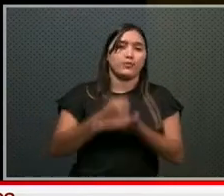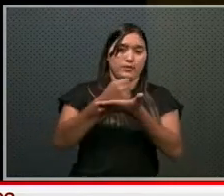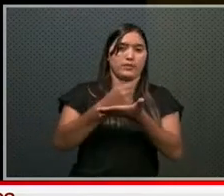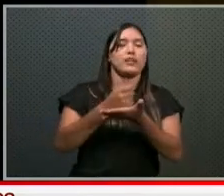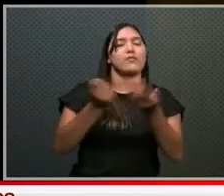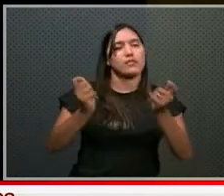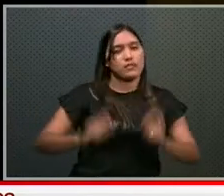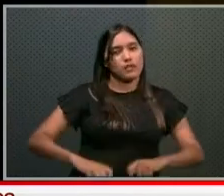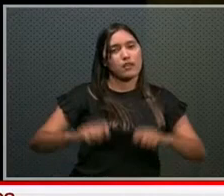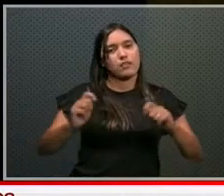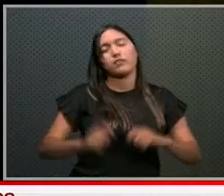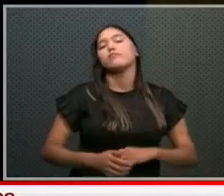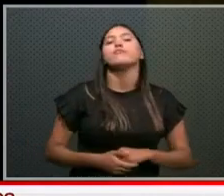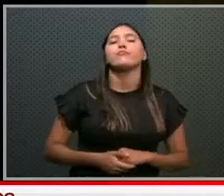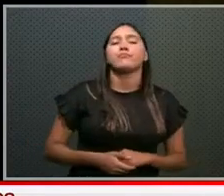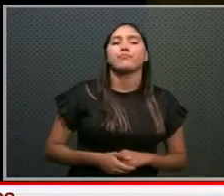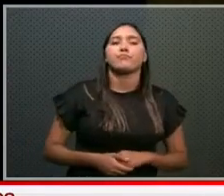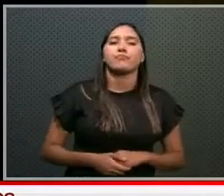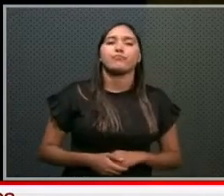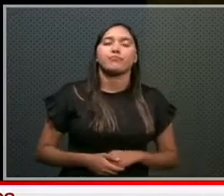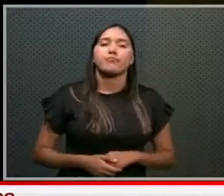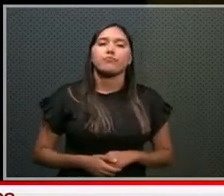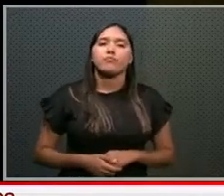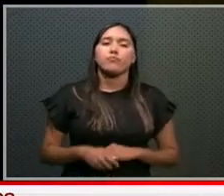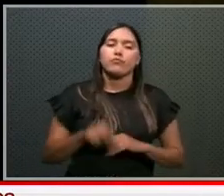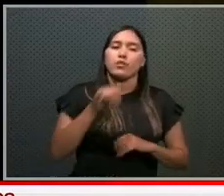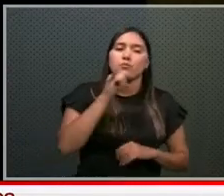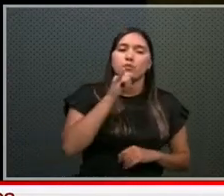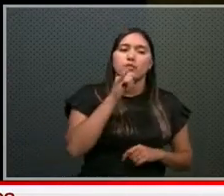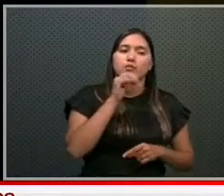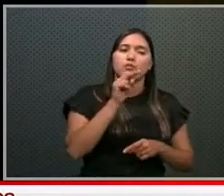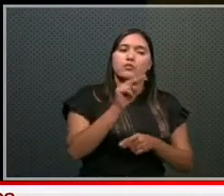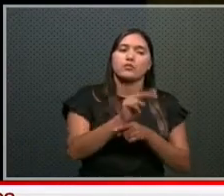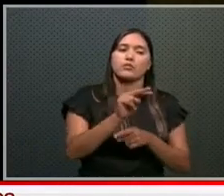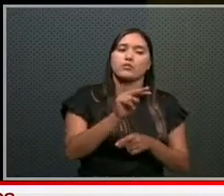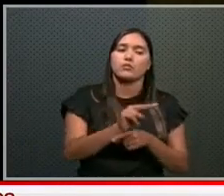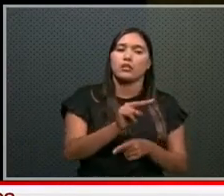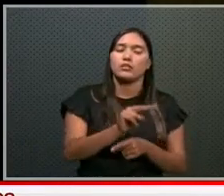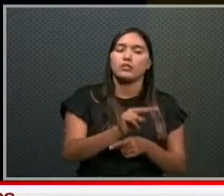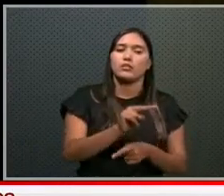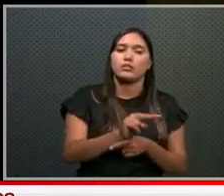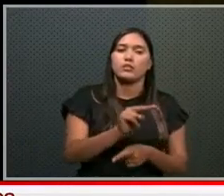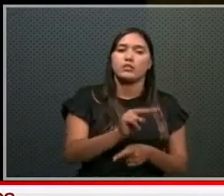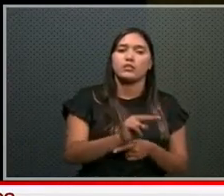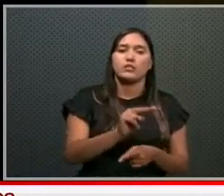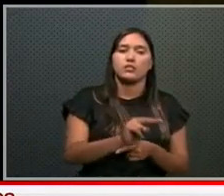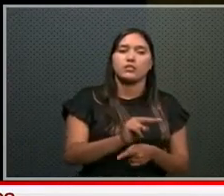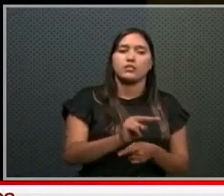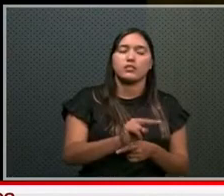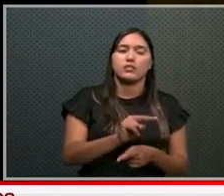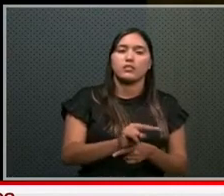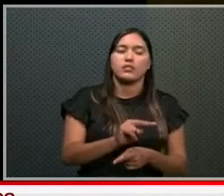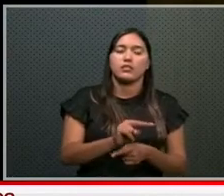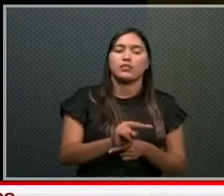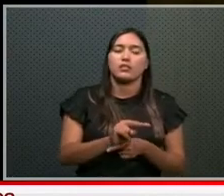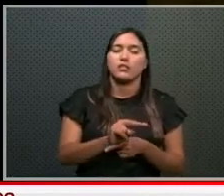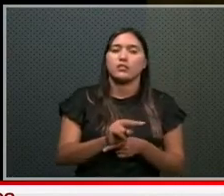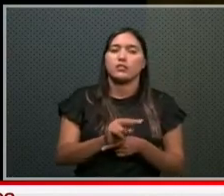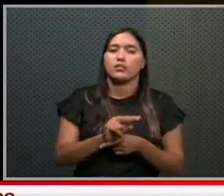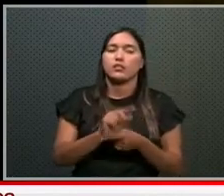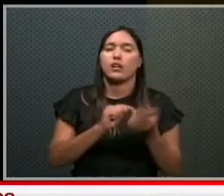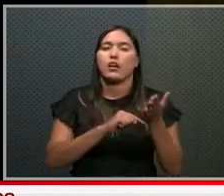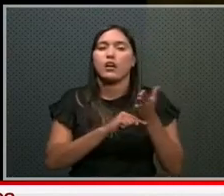e viáveis com conservação preservação e o manejo das nossas áreas mais